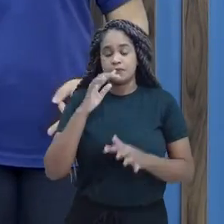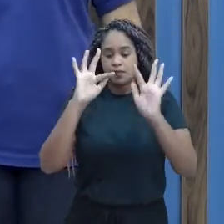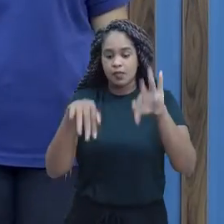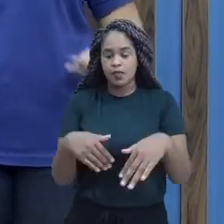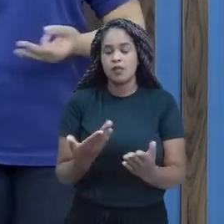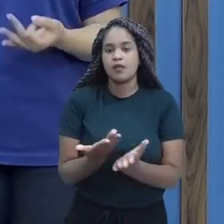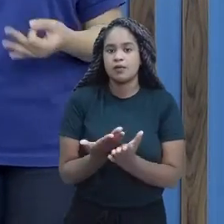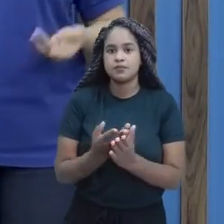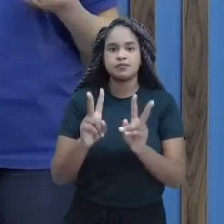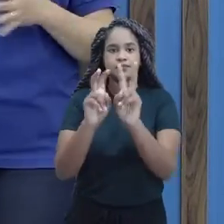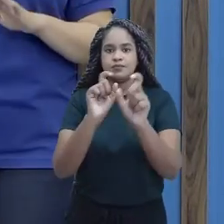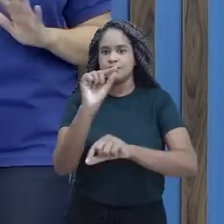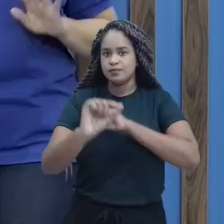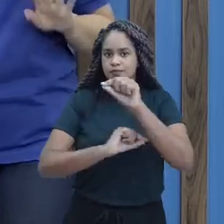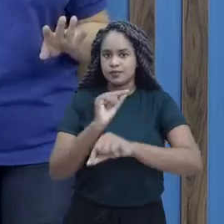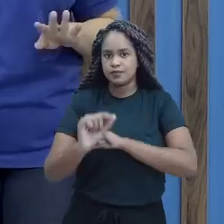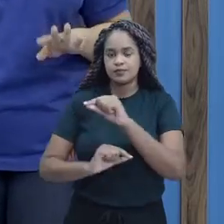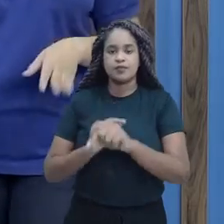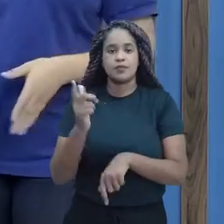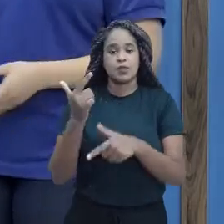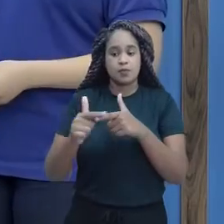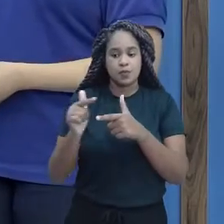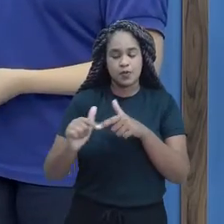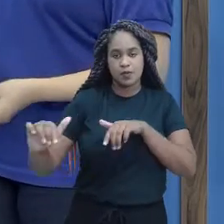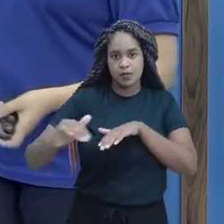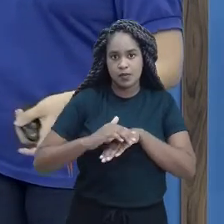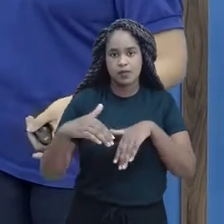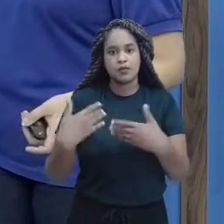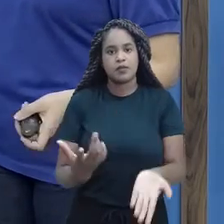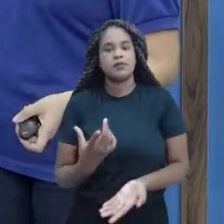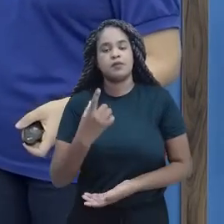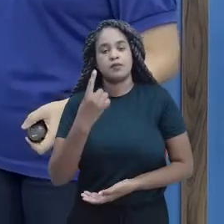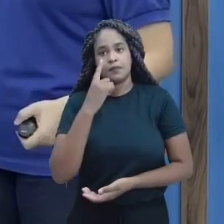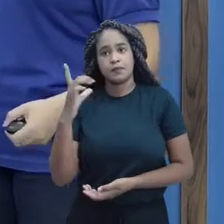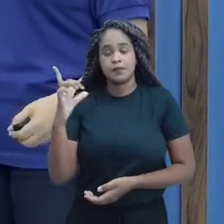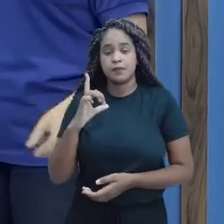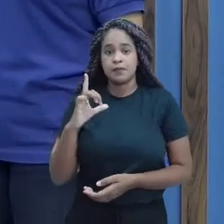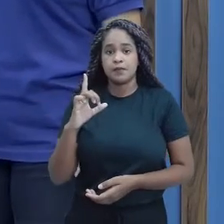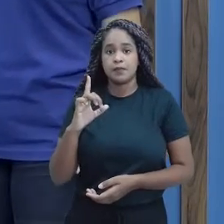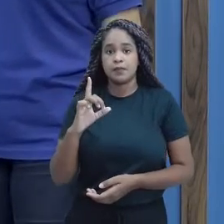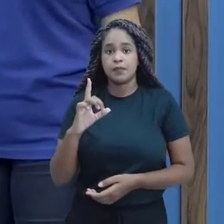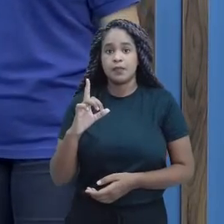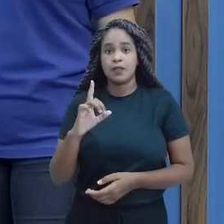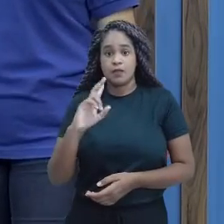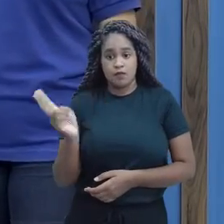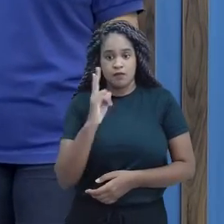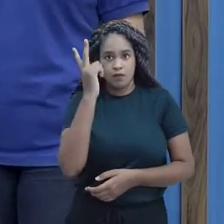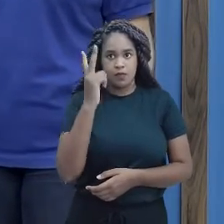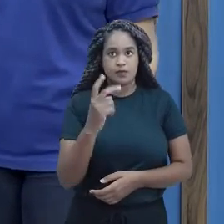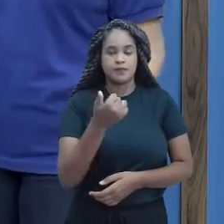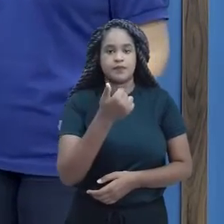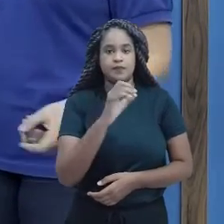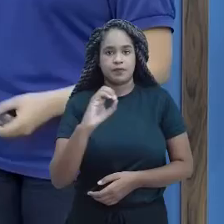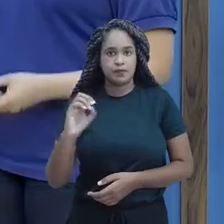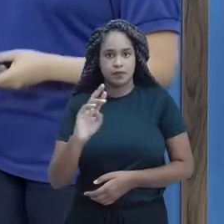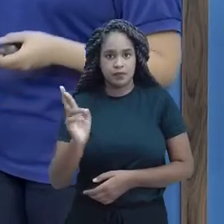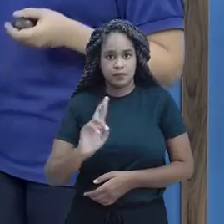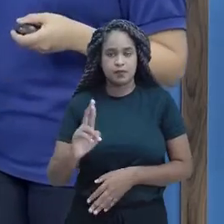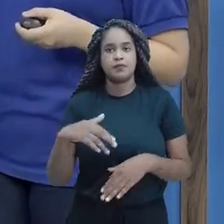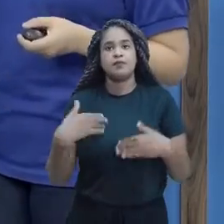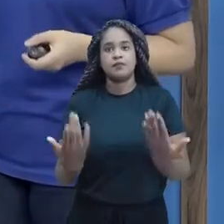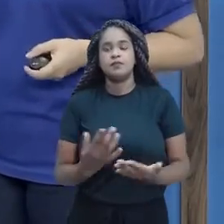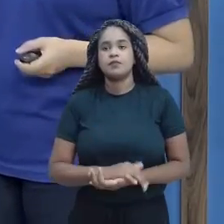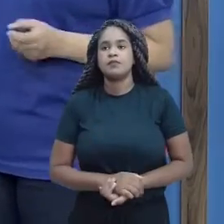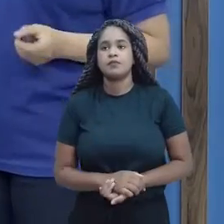da aula falando sobre esse problema do tênis e apareceu que, inicialmente, o tênis valia R$100 e daí a gente